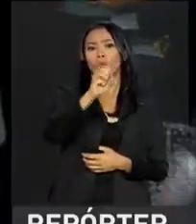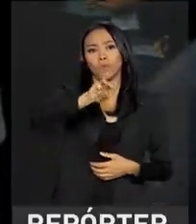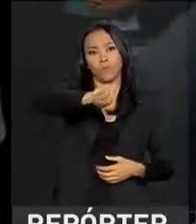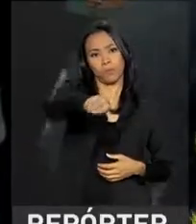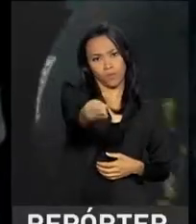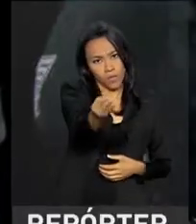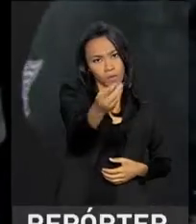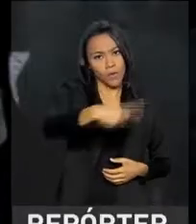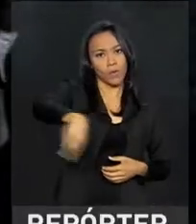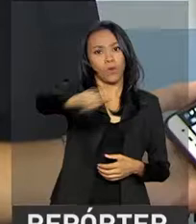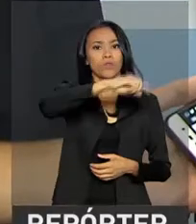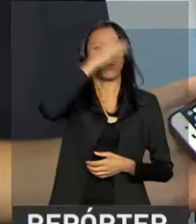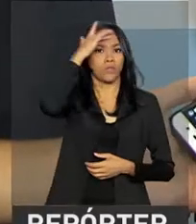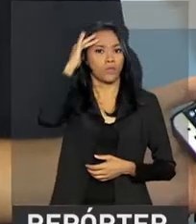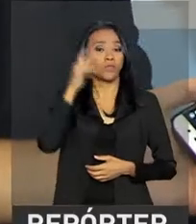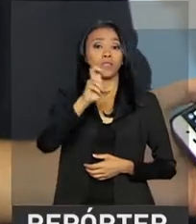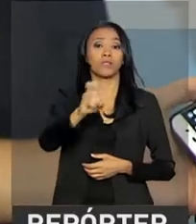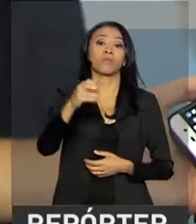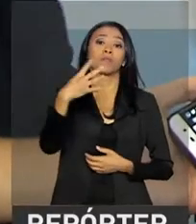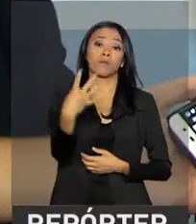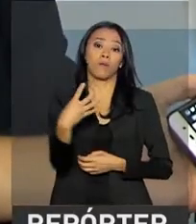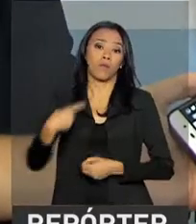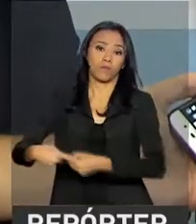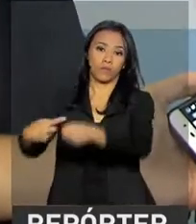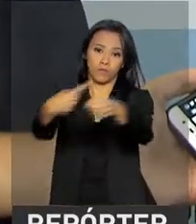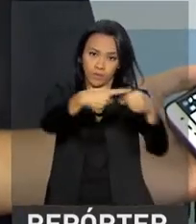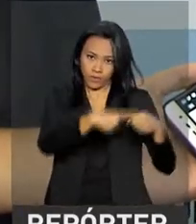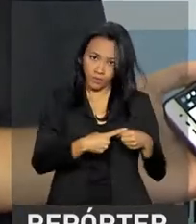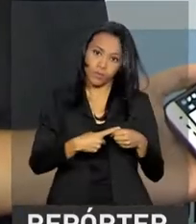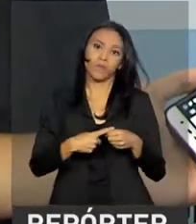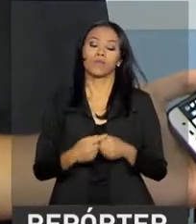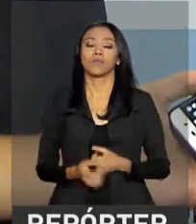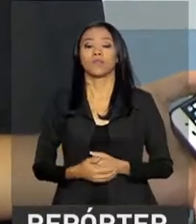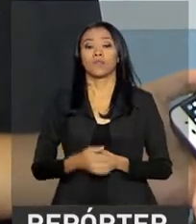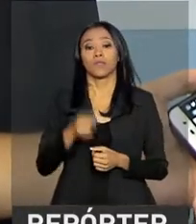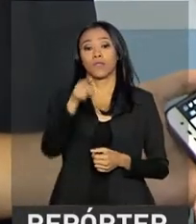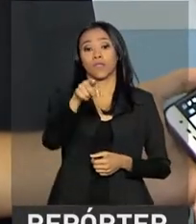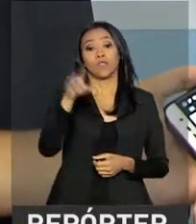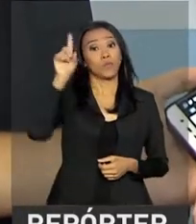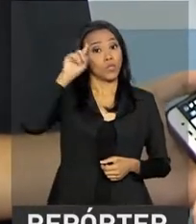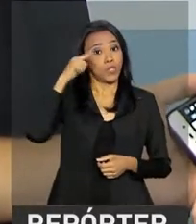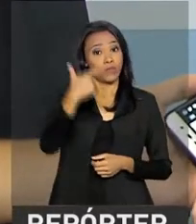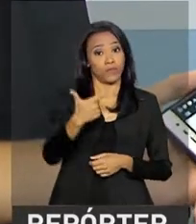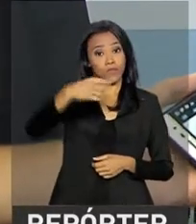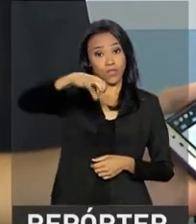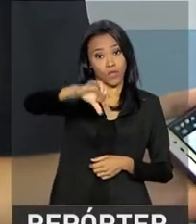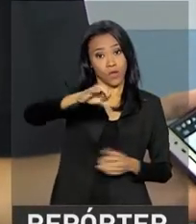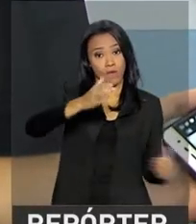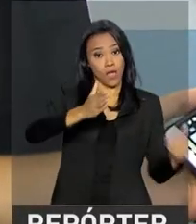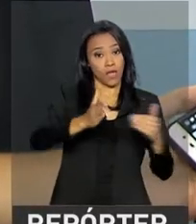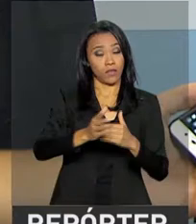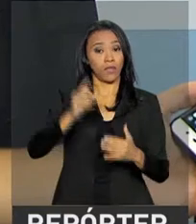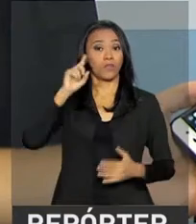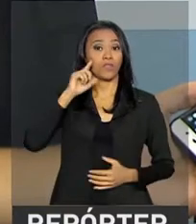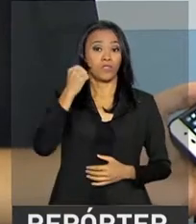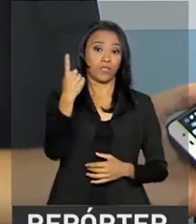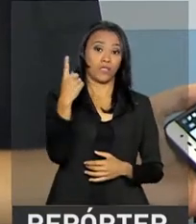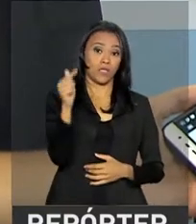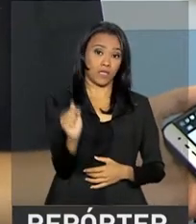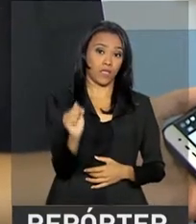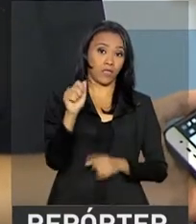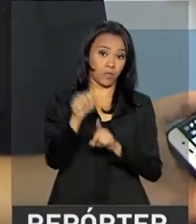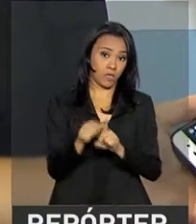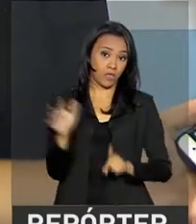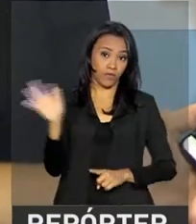54 municípios a antecipação da campanha de vacinação para o dia 29 até o dia 17 de fevereiro pelo